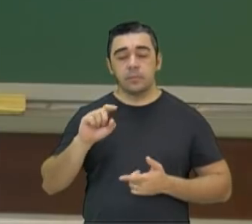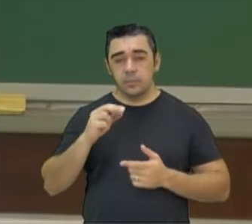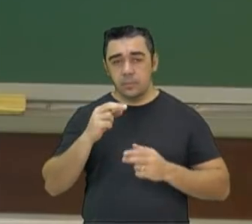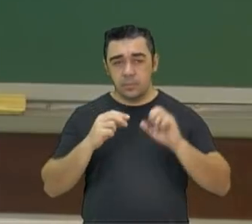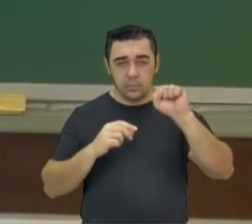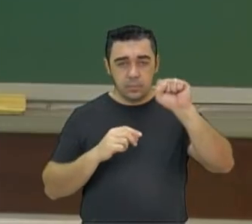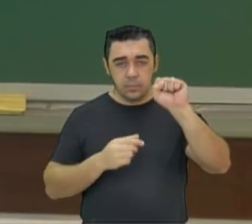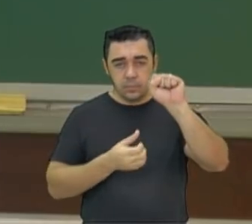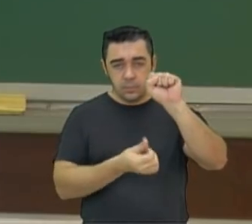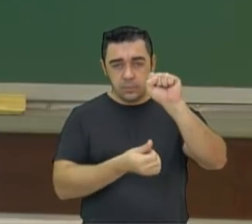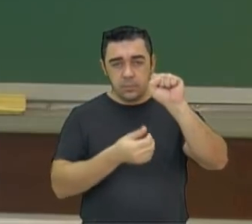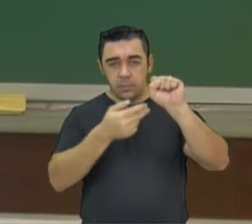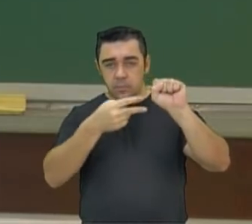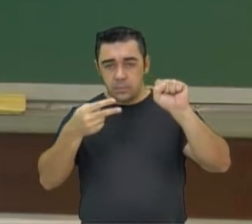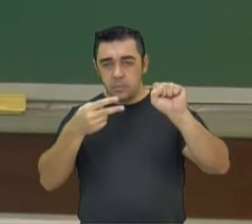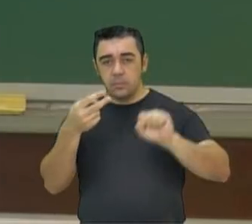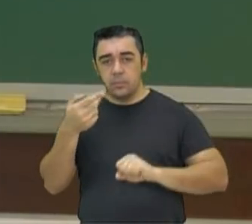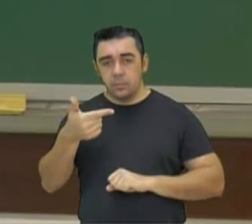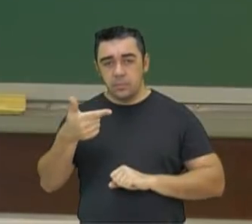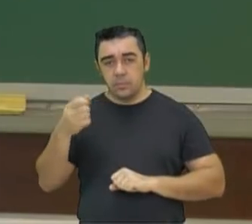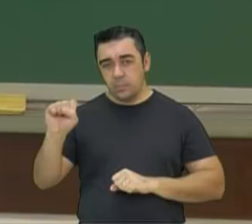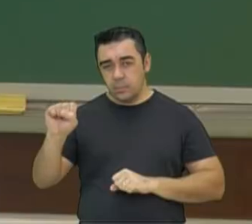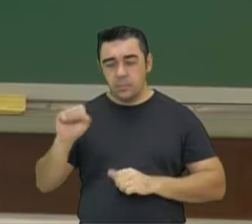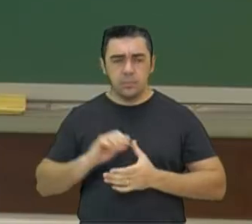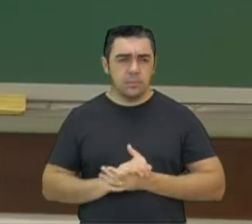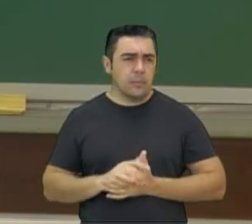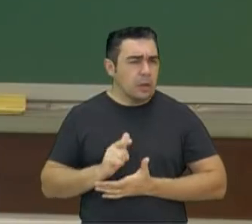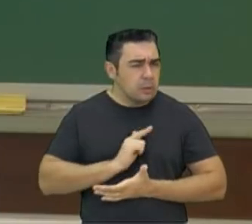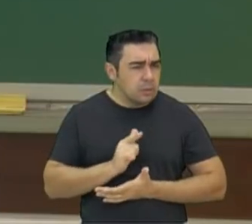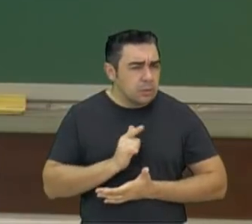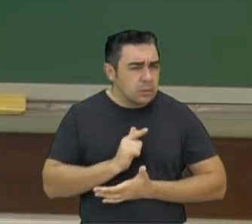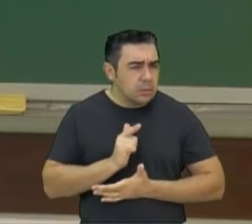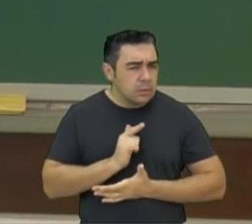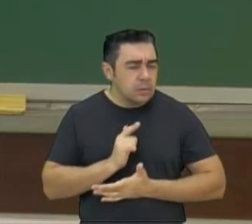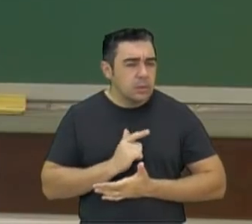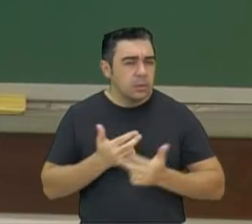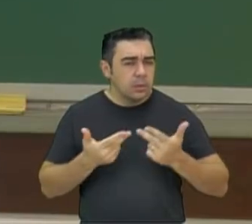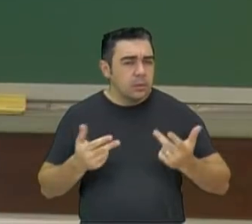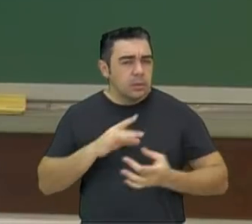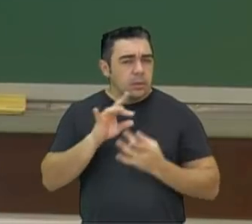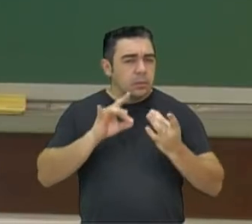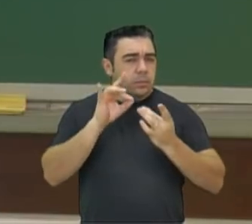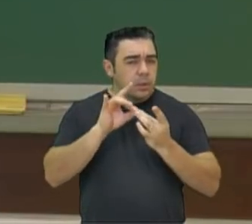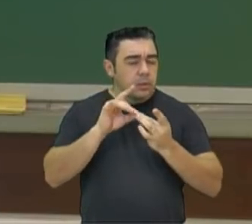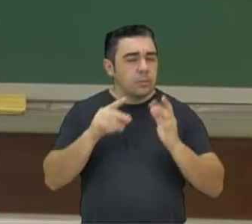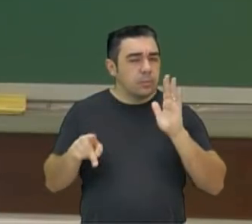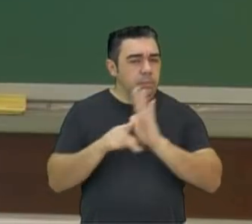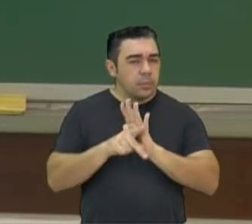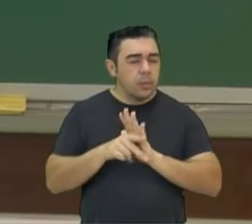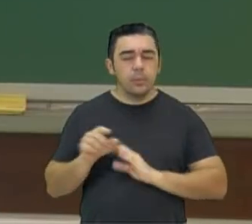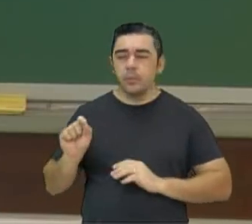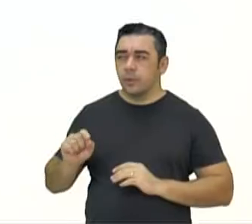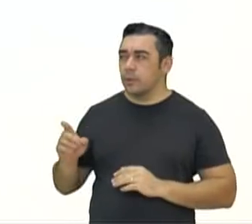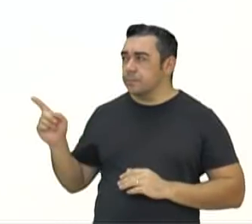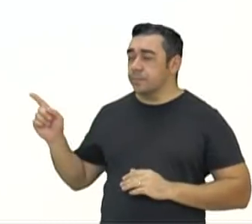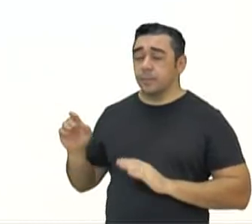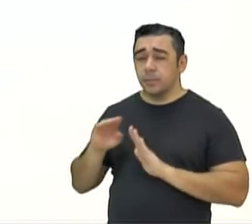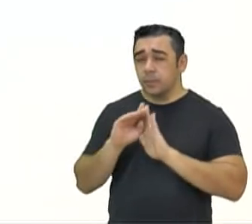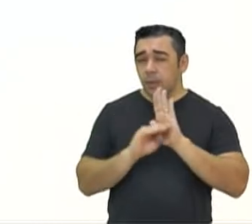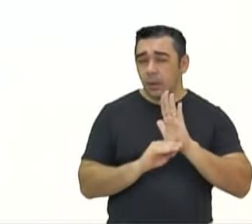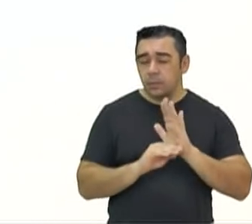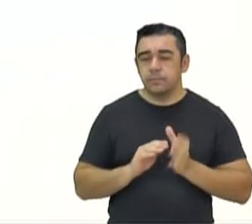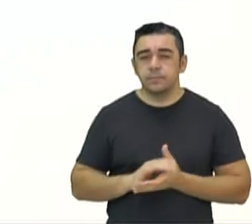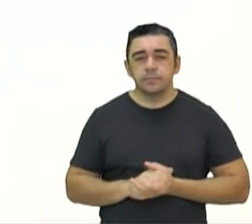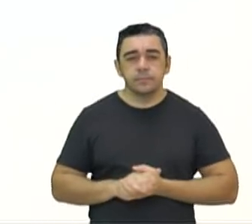28. Nós temos alguns casos especiais no binômio de Newton. Quais são? Então, nós